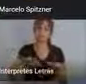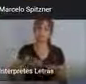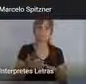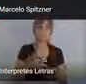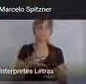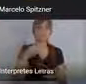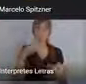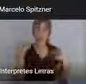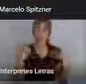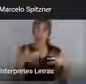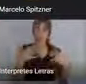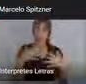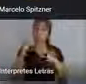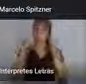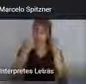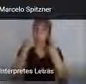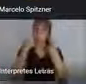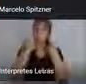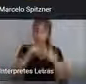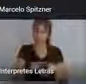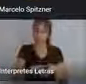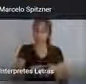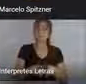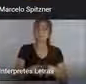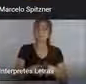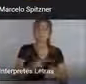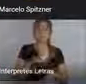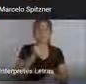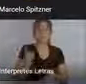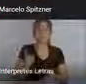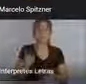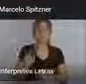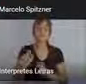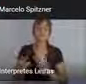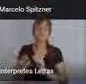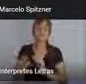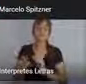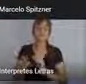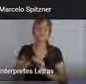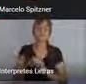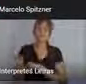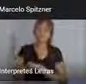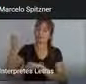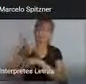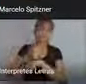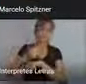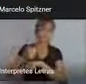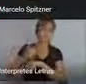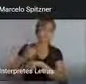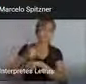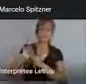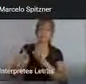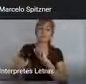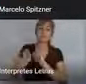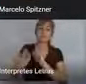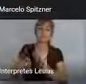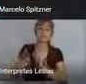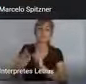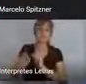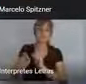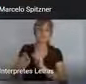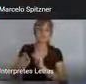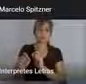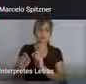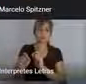extremamente preocupante. E, por outro lado, o privilégio que o professor Dante Luquezzi chama de estandardização da